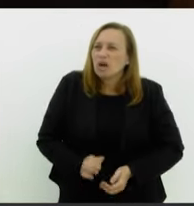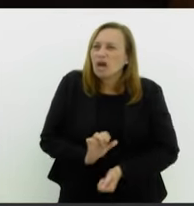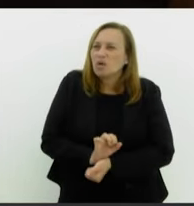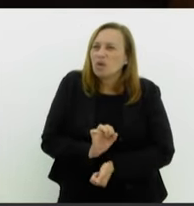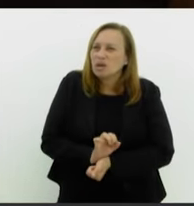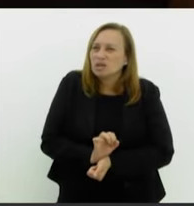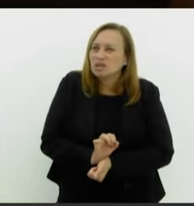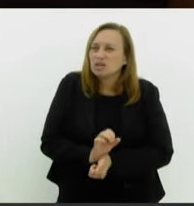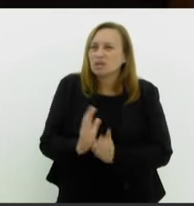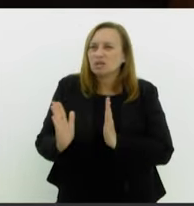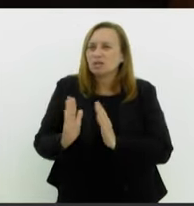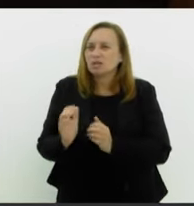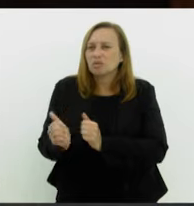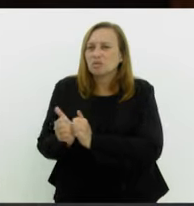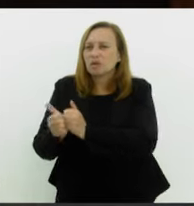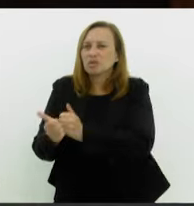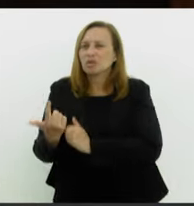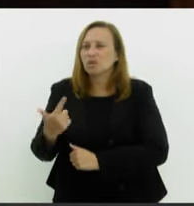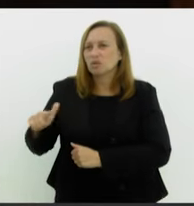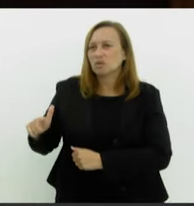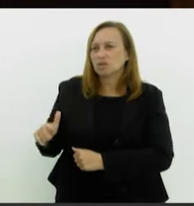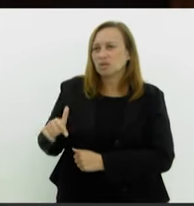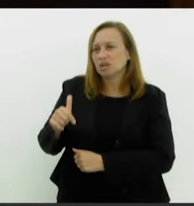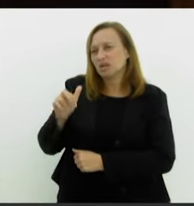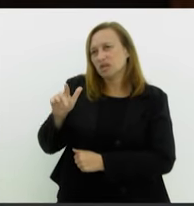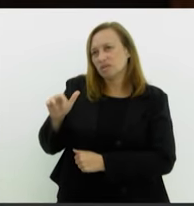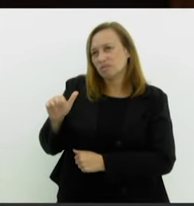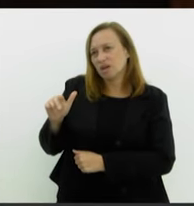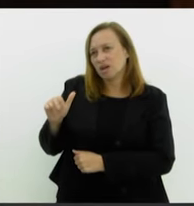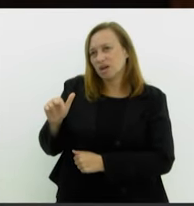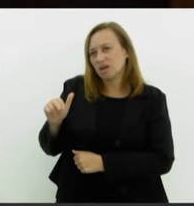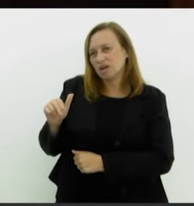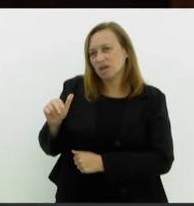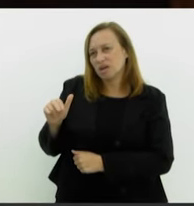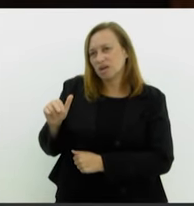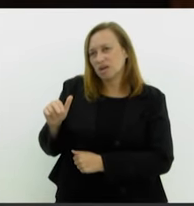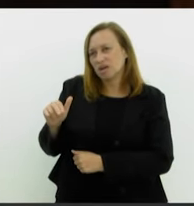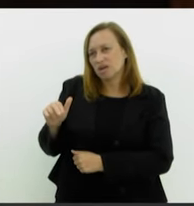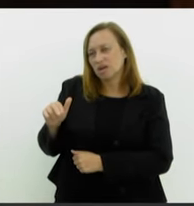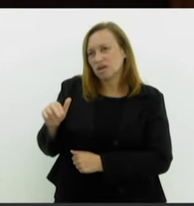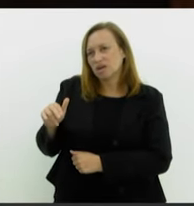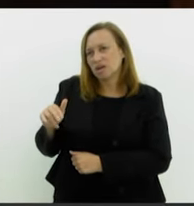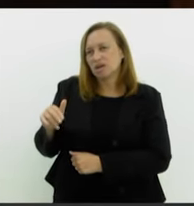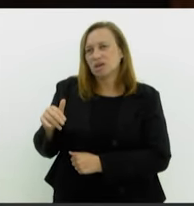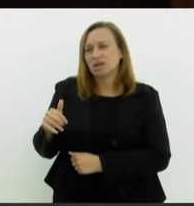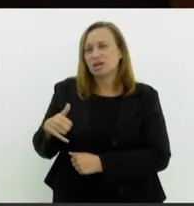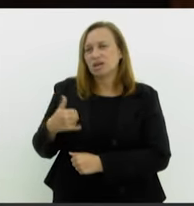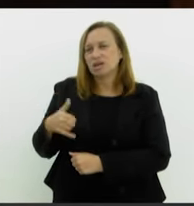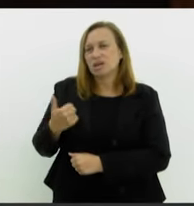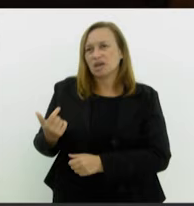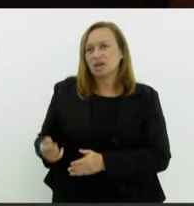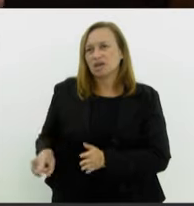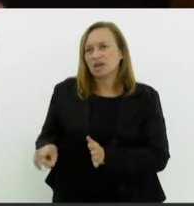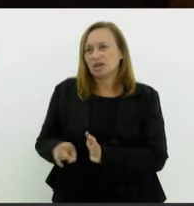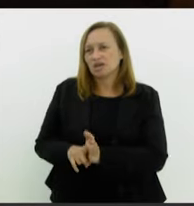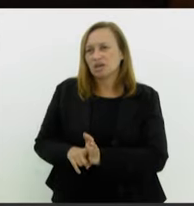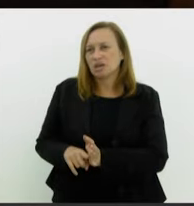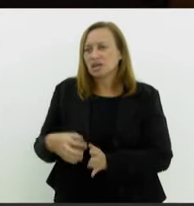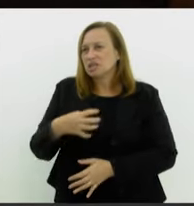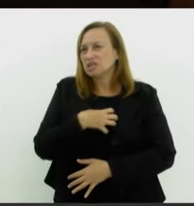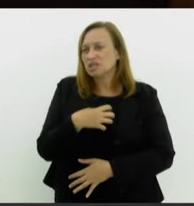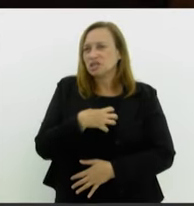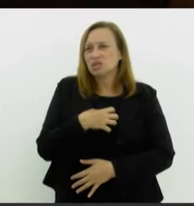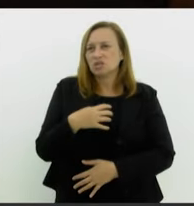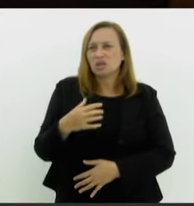acompanhada de uma outra irmã também Menor ela com 16 a irmã 17 porque a mãe trabalhava sentiu as dores do parto o que que ela